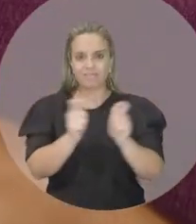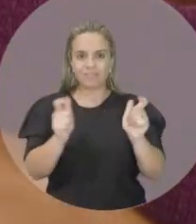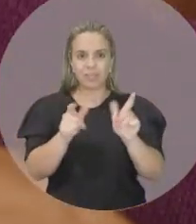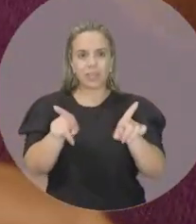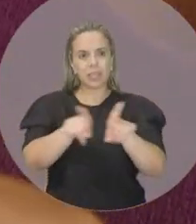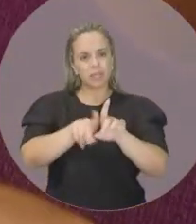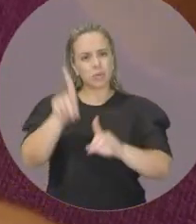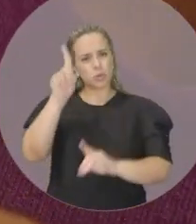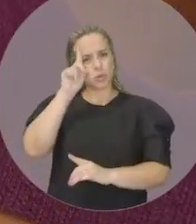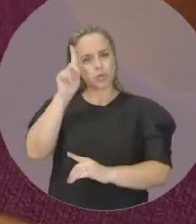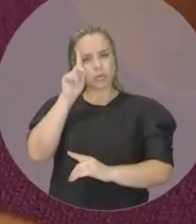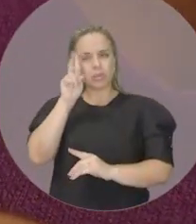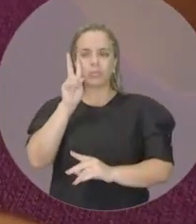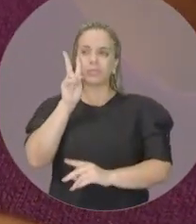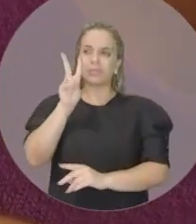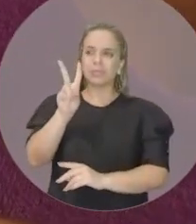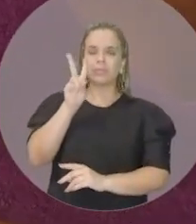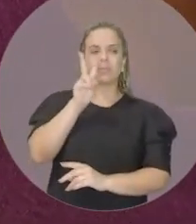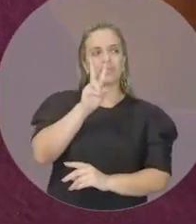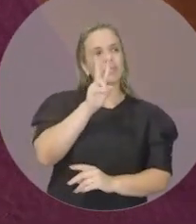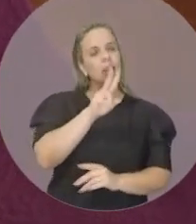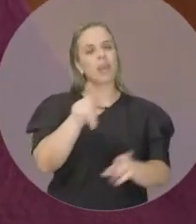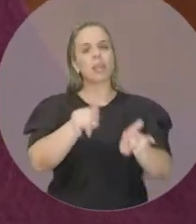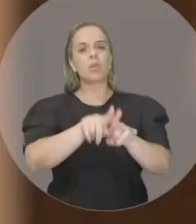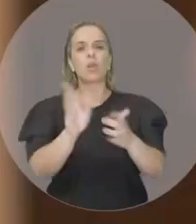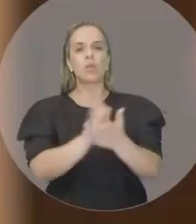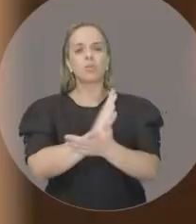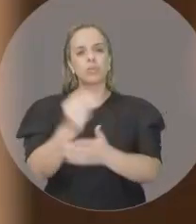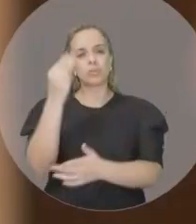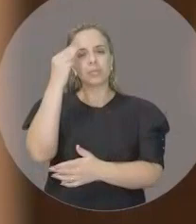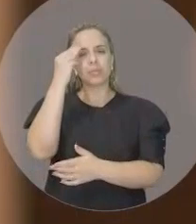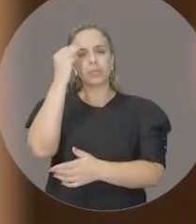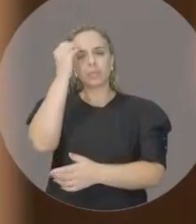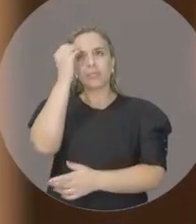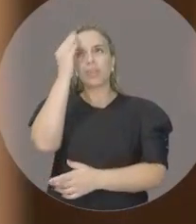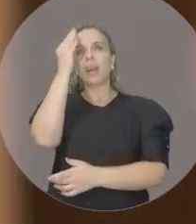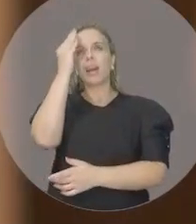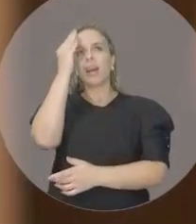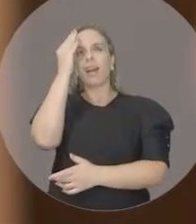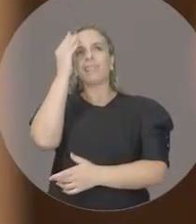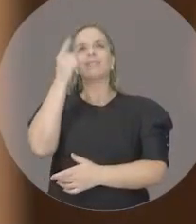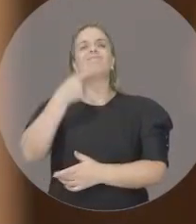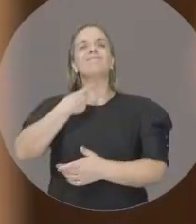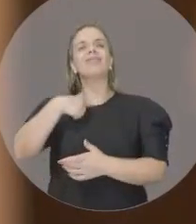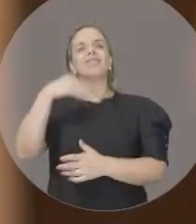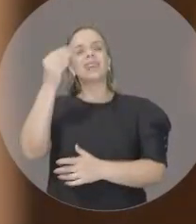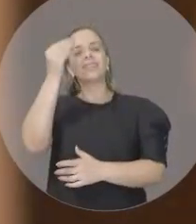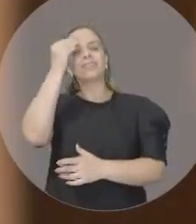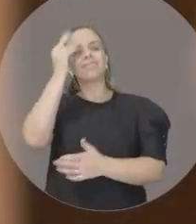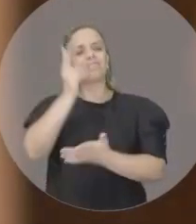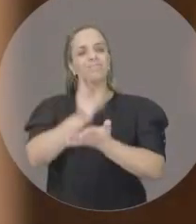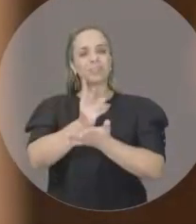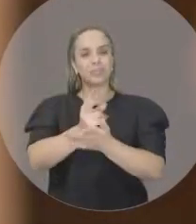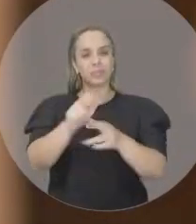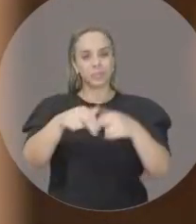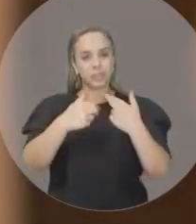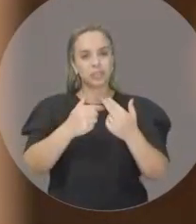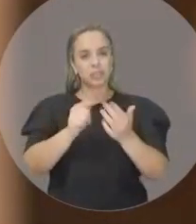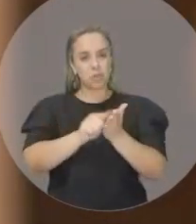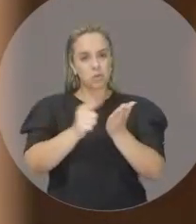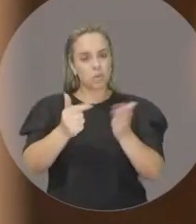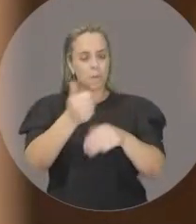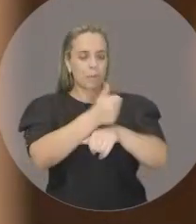para o cotidiano e para as coisas que se acendem na memória e que eu não quero perder. Enfim, eu sou jornalista,